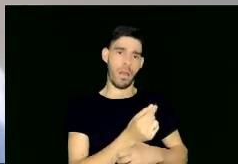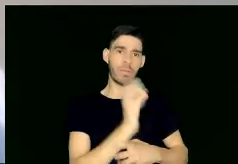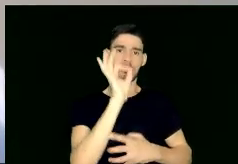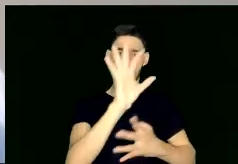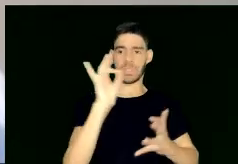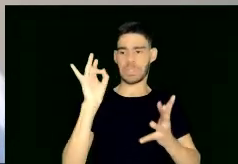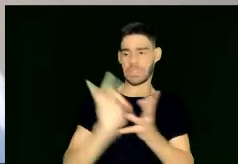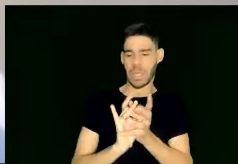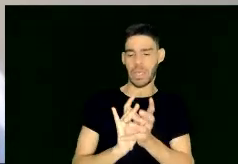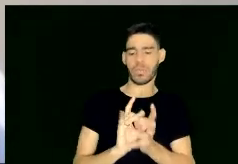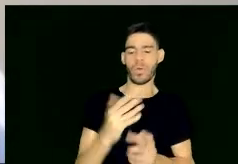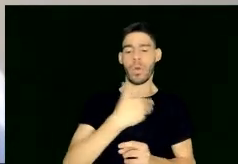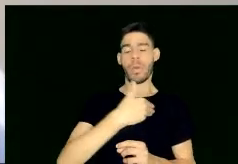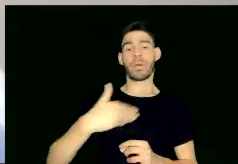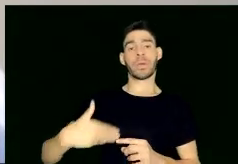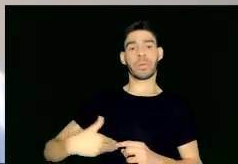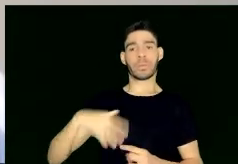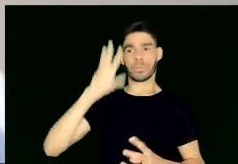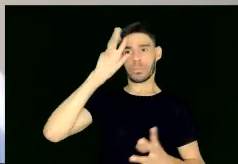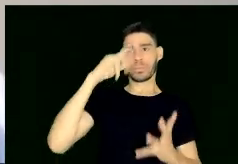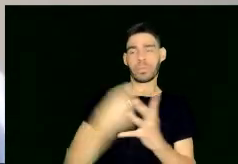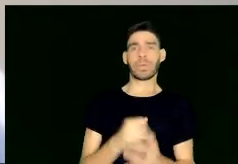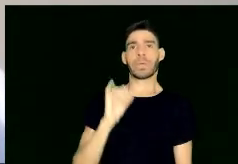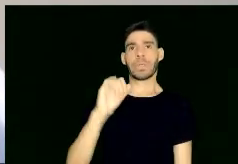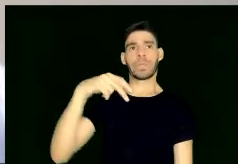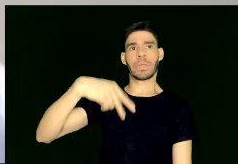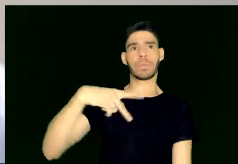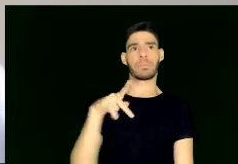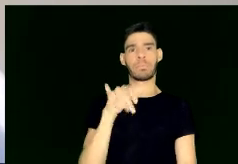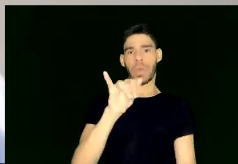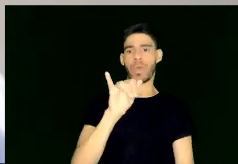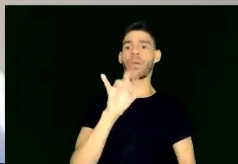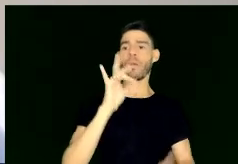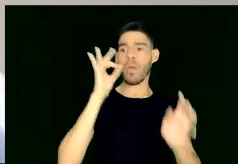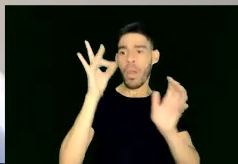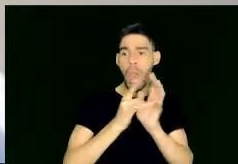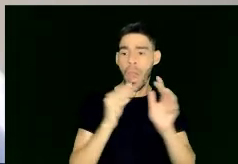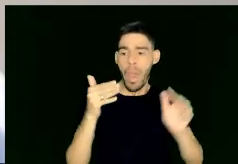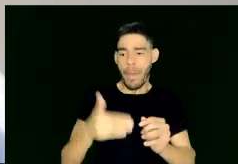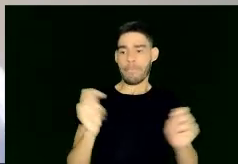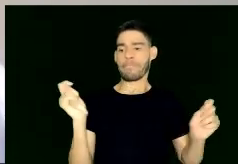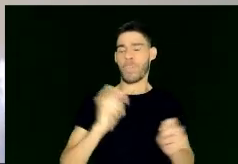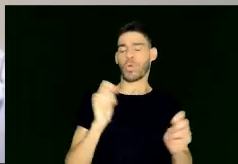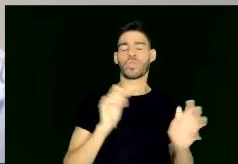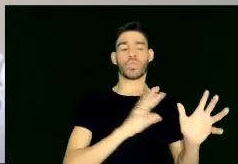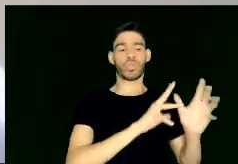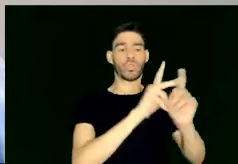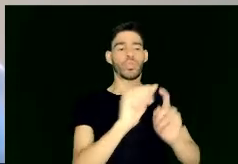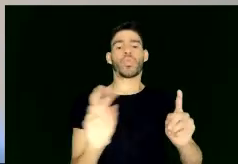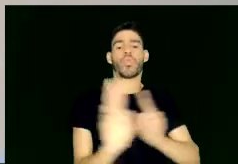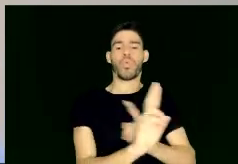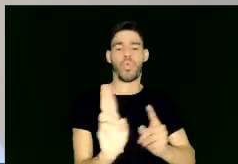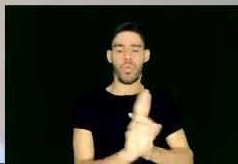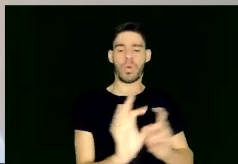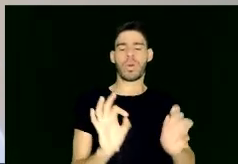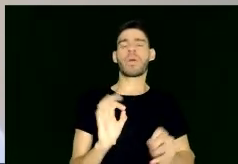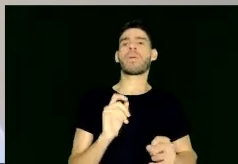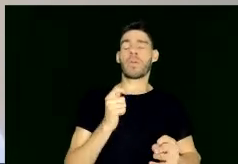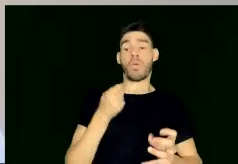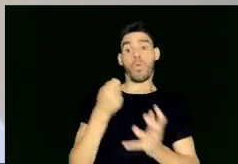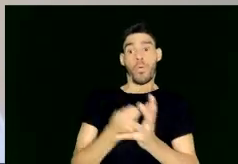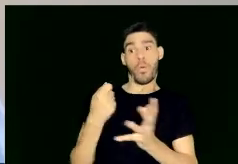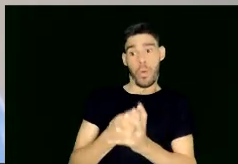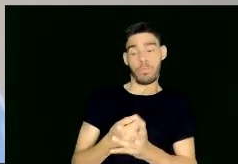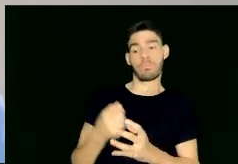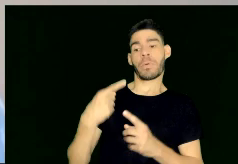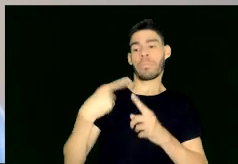um valor que será fixado pelo governo. E pelo INPI pode participar dessa fixação. E todo este relacionamento, de